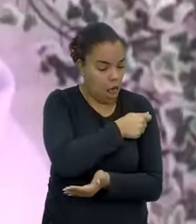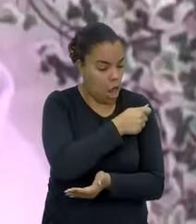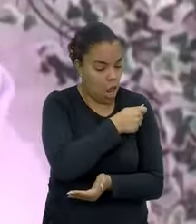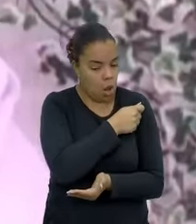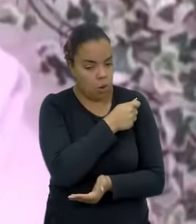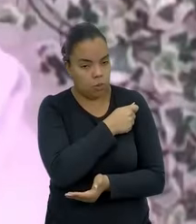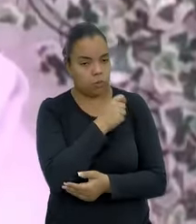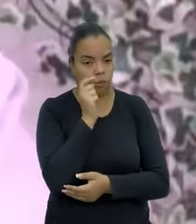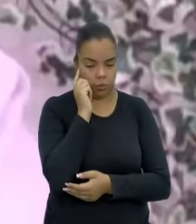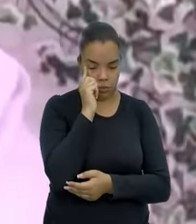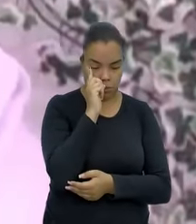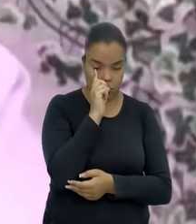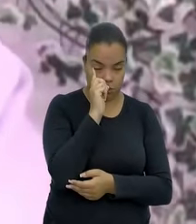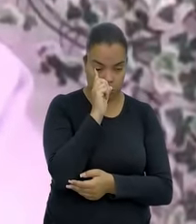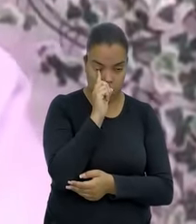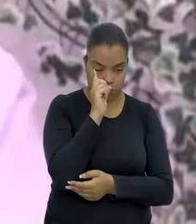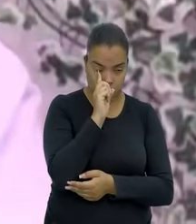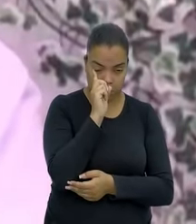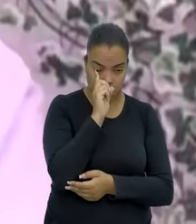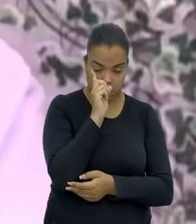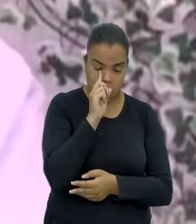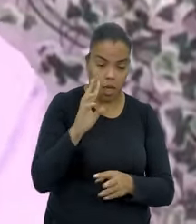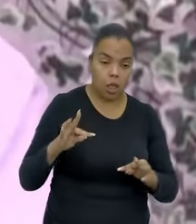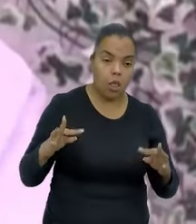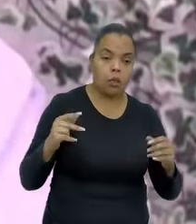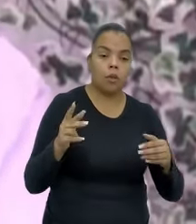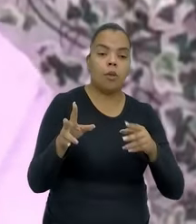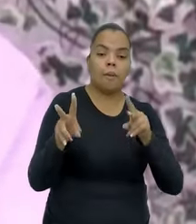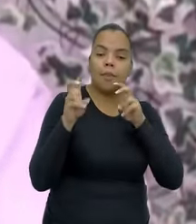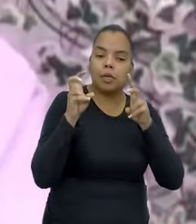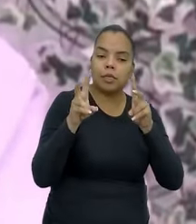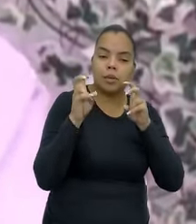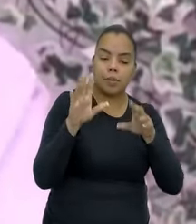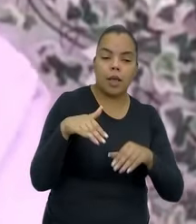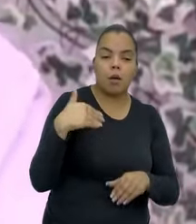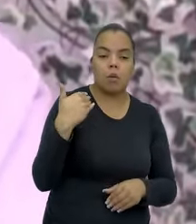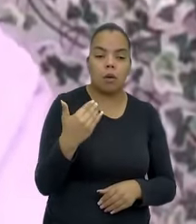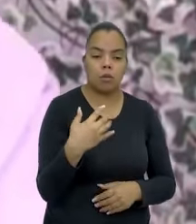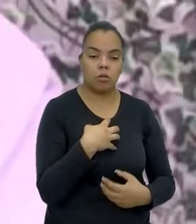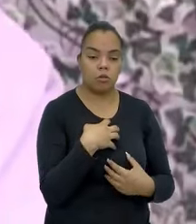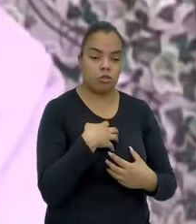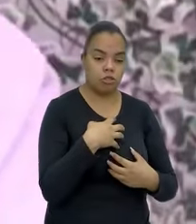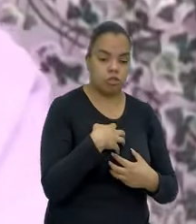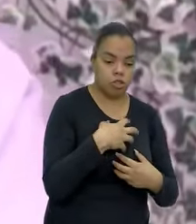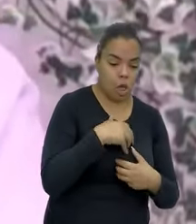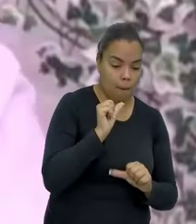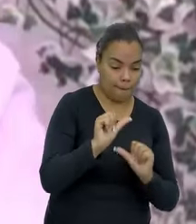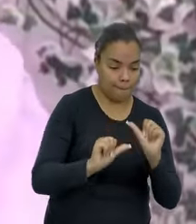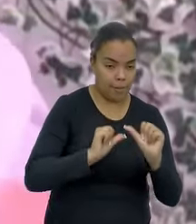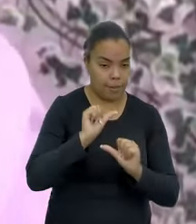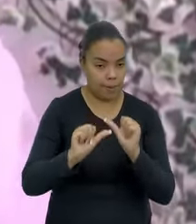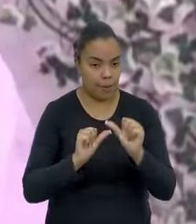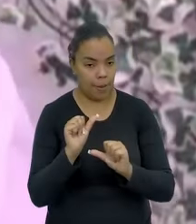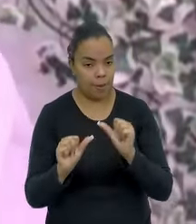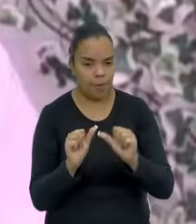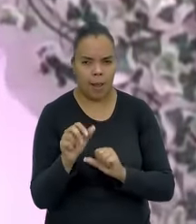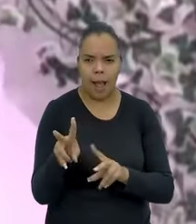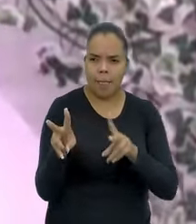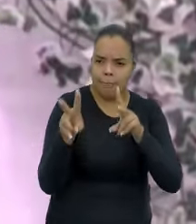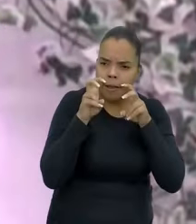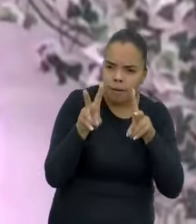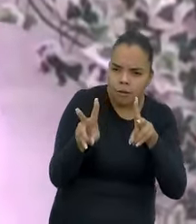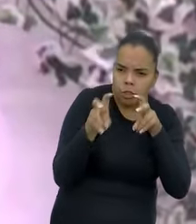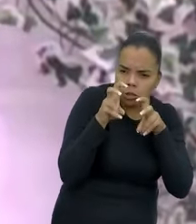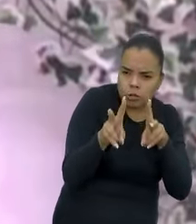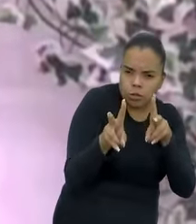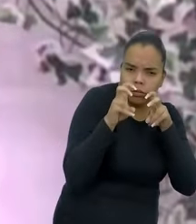e assim então a gente percebia que tudo era mais fácil quando trabalhado EA concentração dos Estudantes estão tudo eu